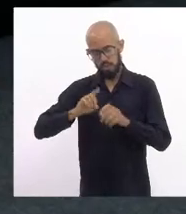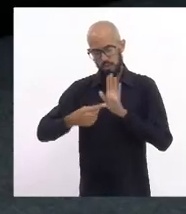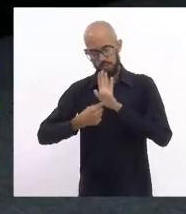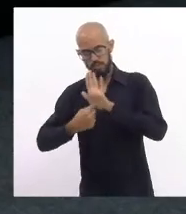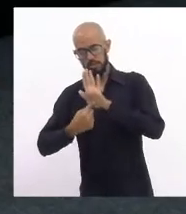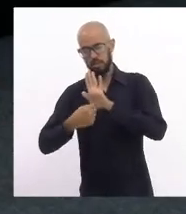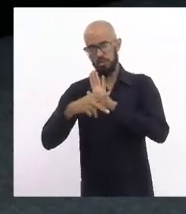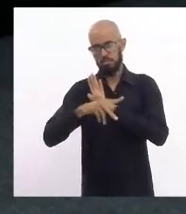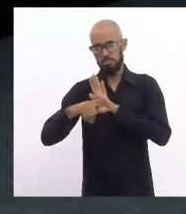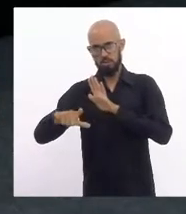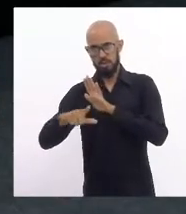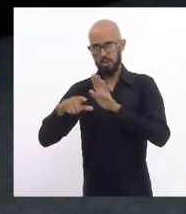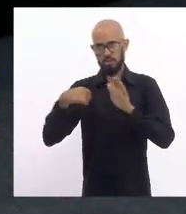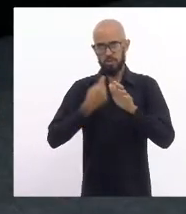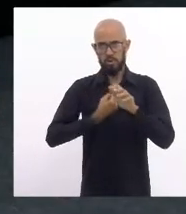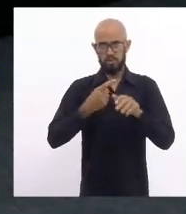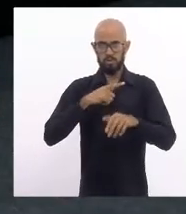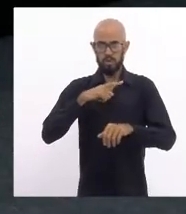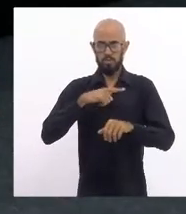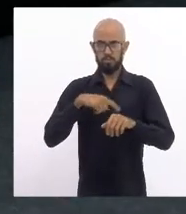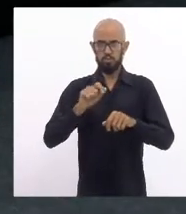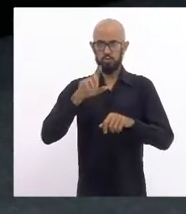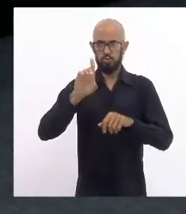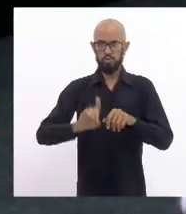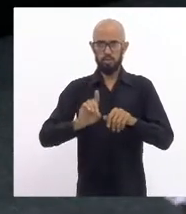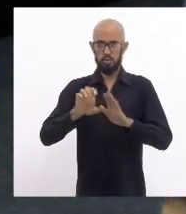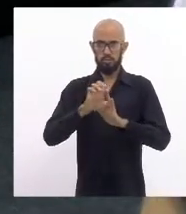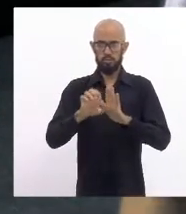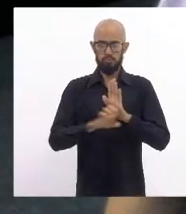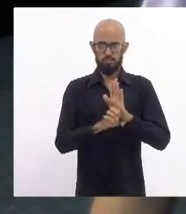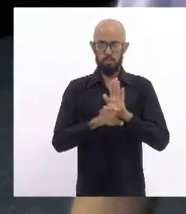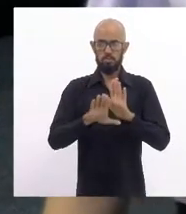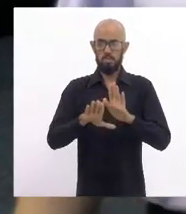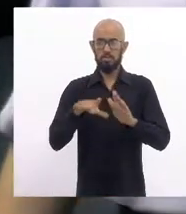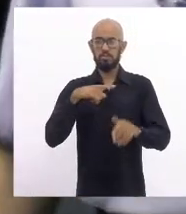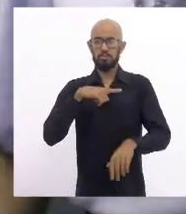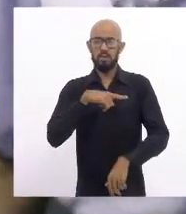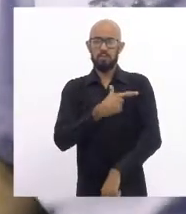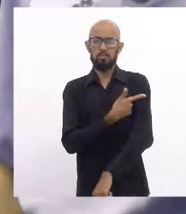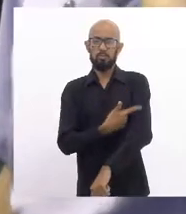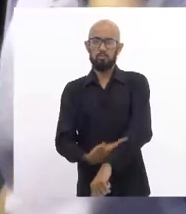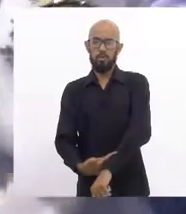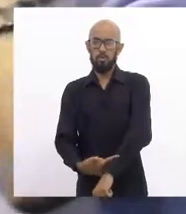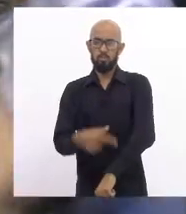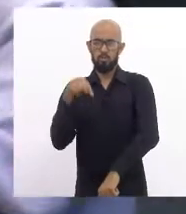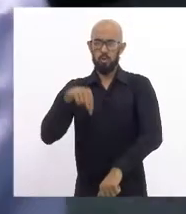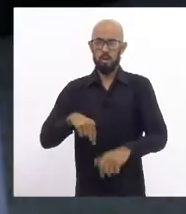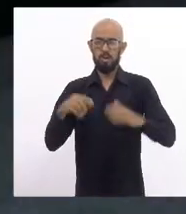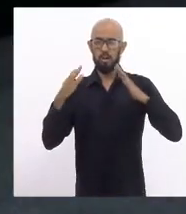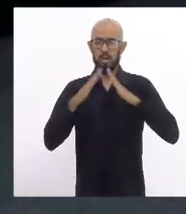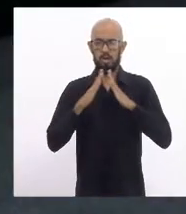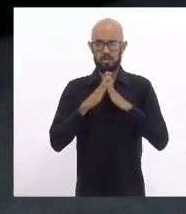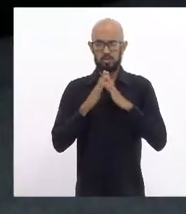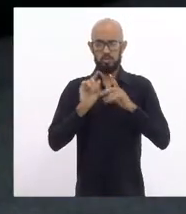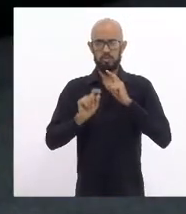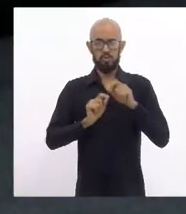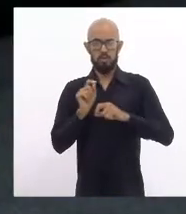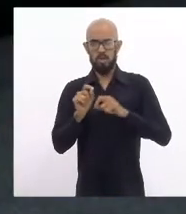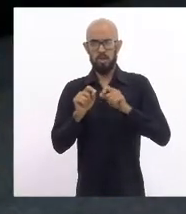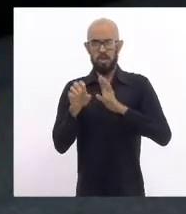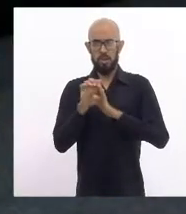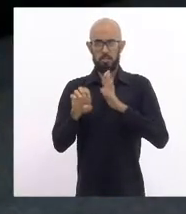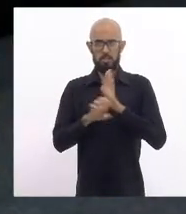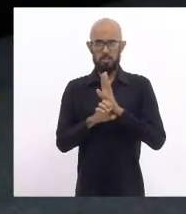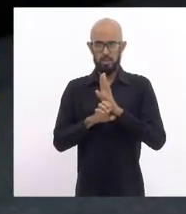o direito de emendar, mas há um hábito nesta casa que é a emenda, como bem disse